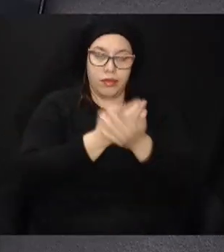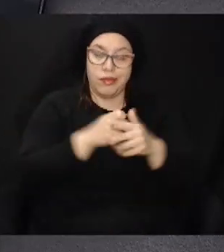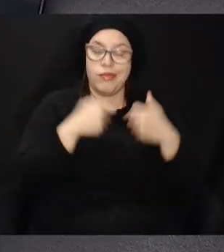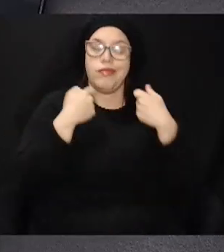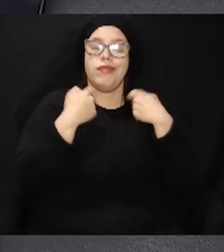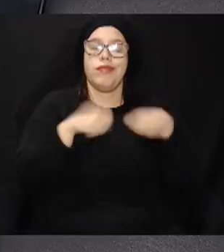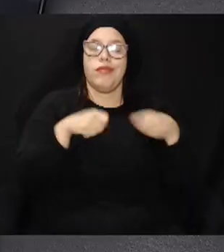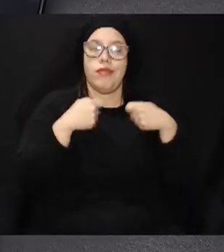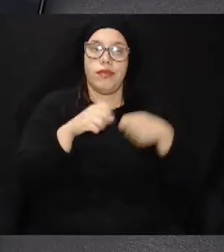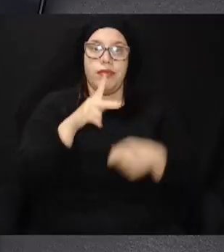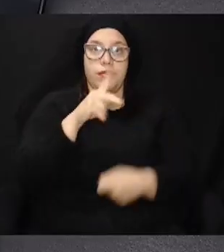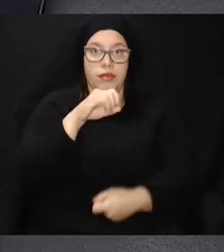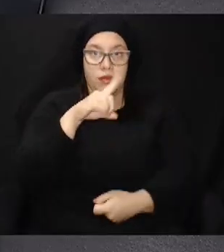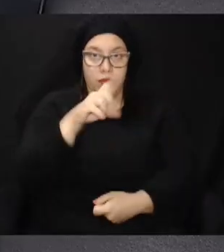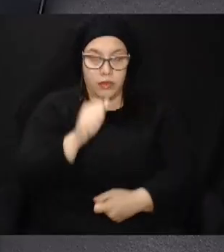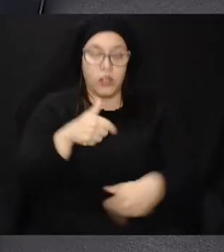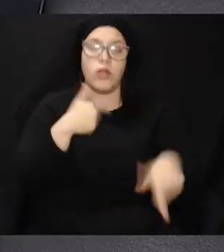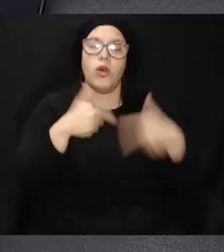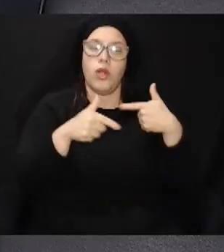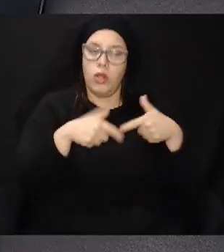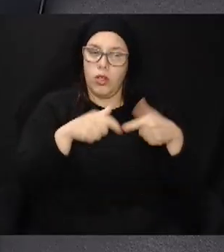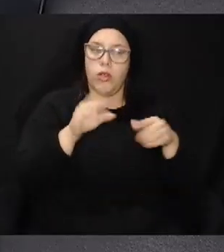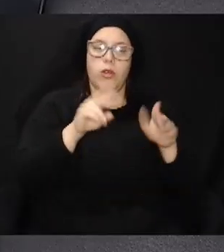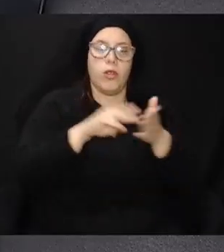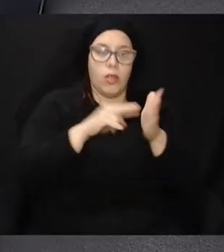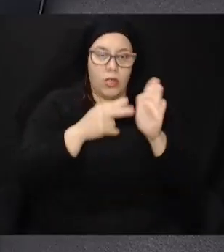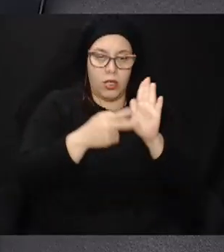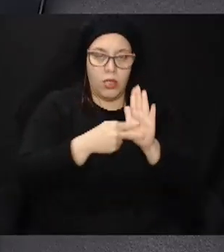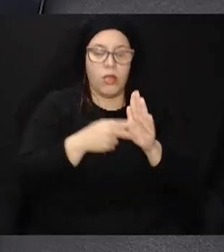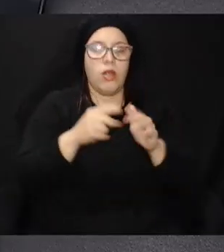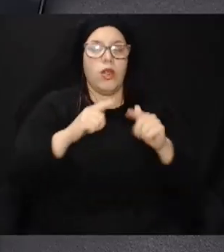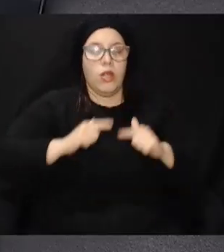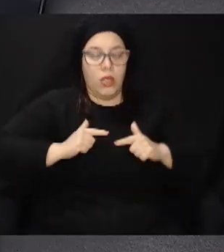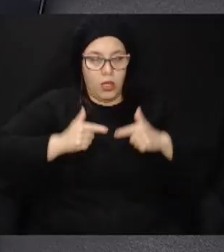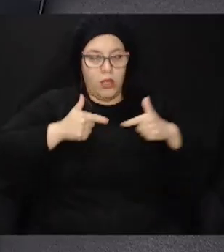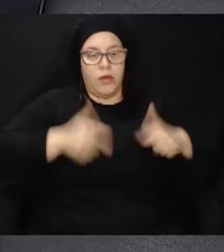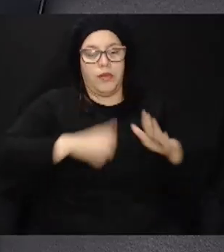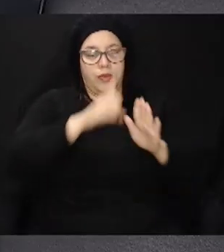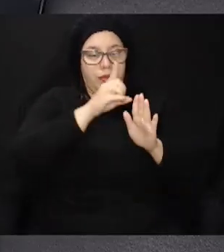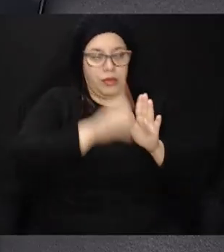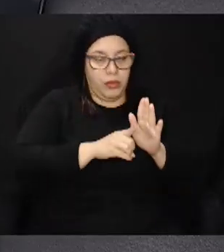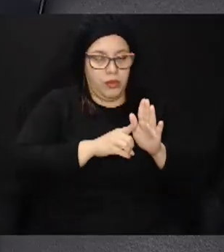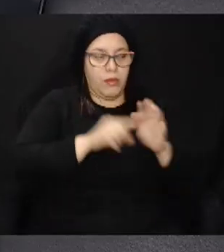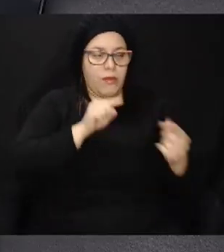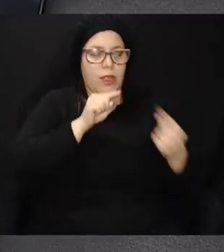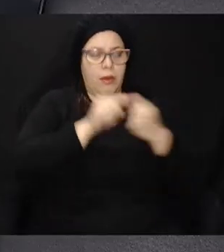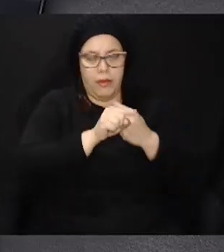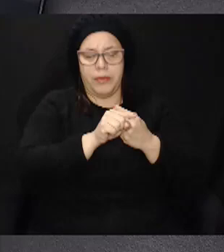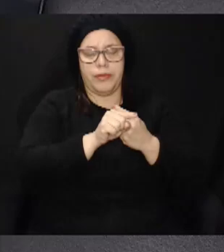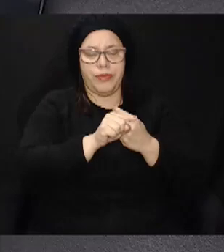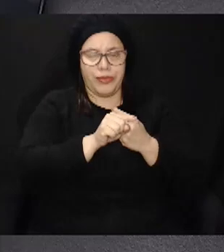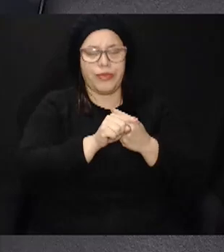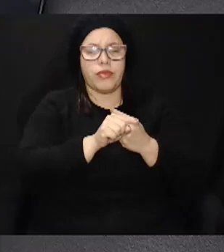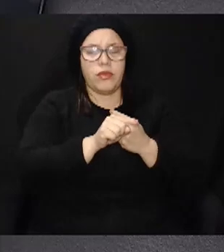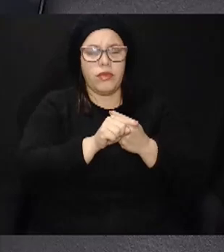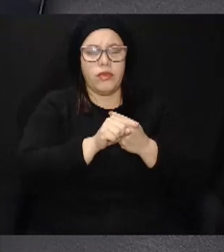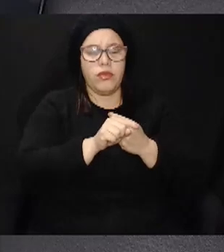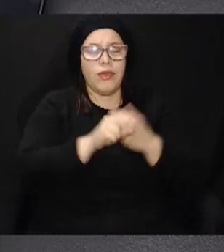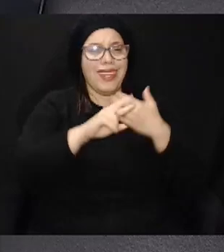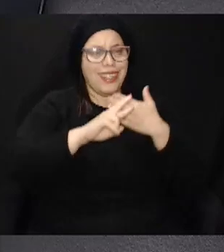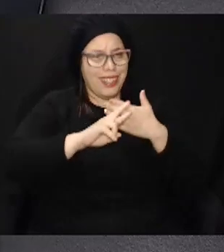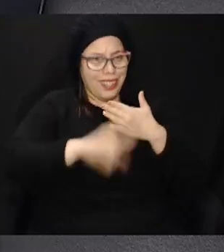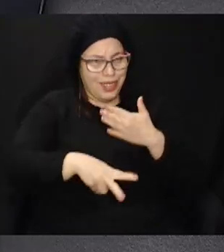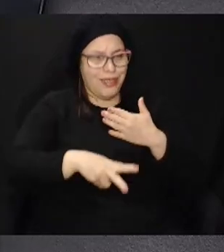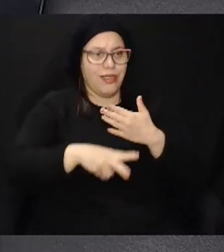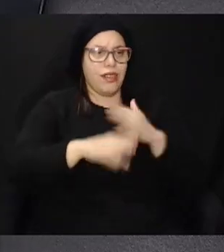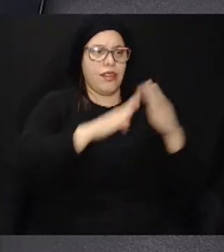vai trabalhar isso, nós vamos lutar pelo direito de contrapartida, pelo impacto de